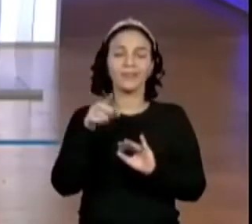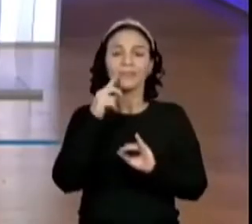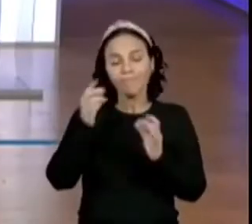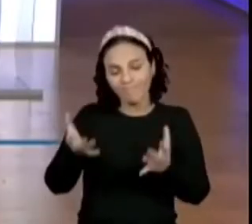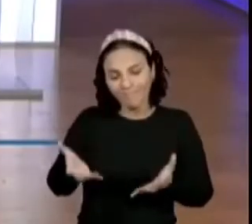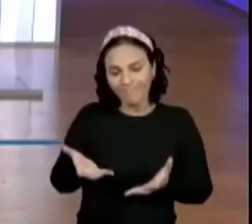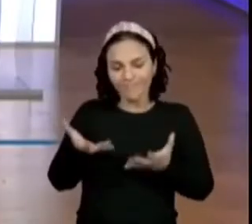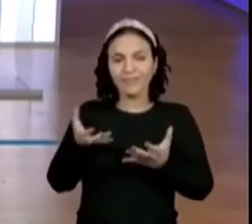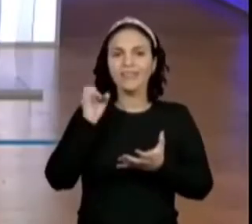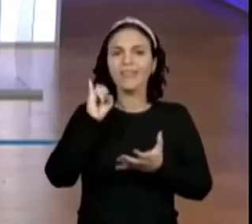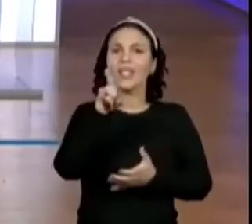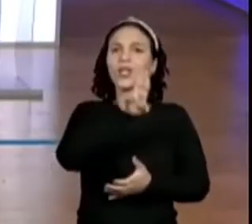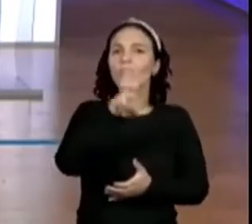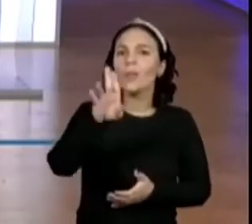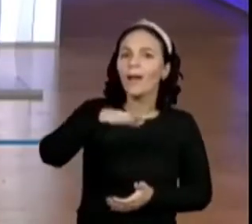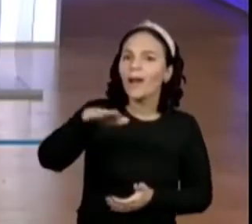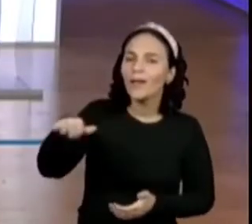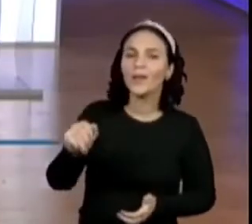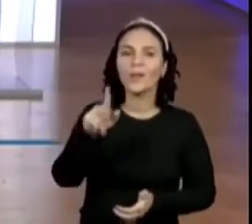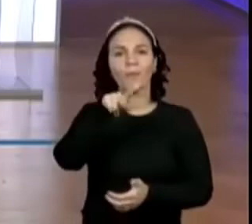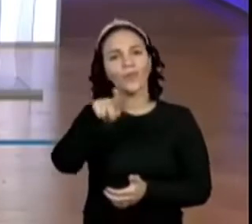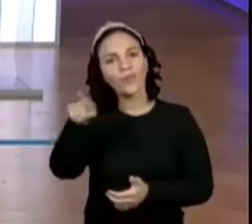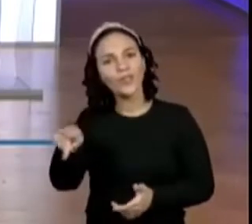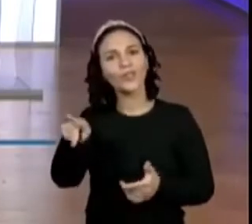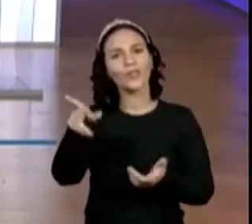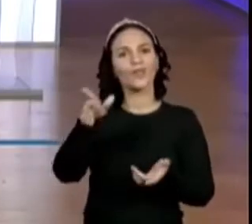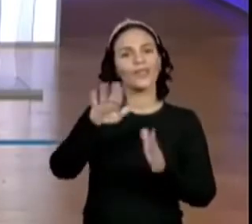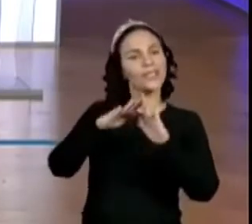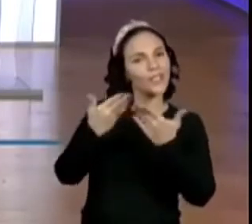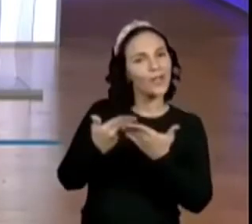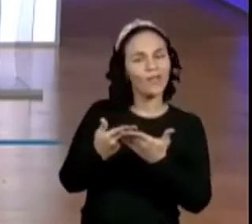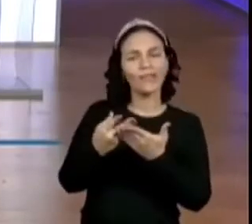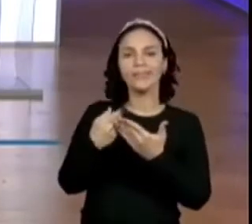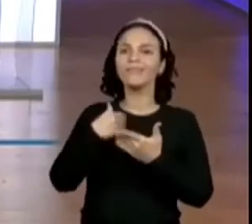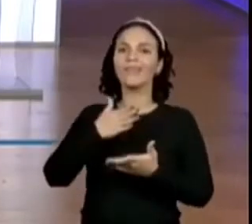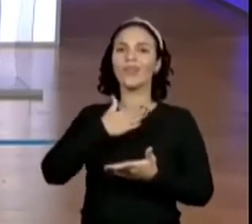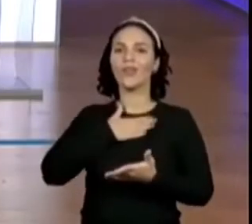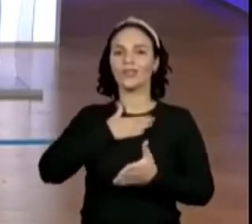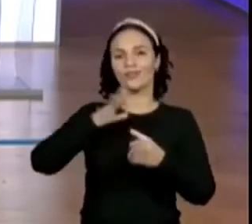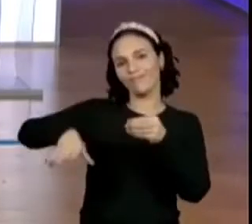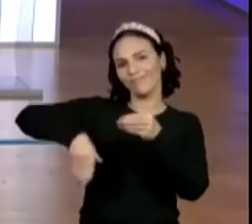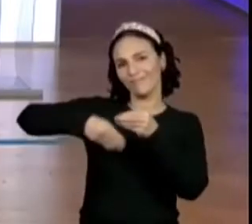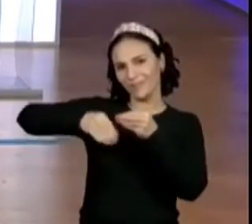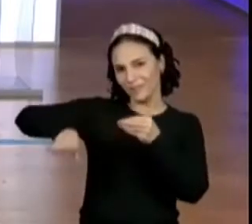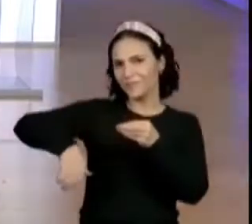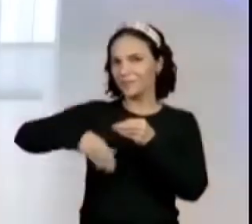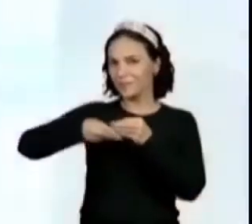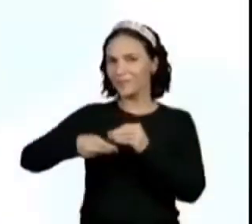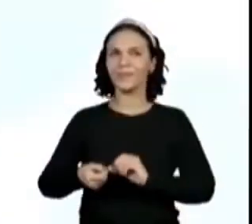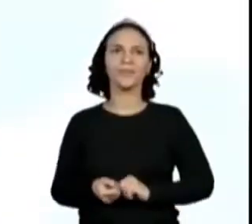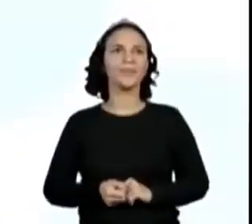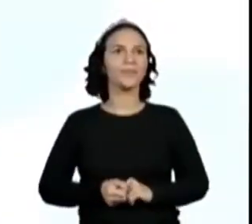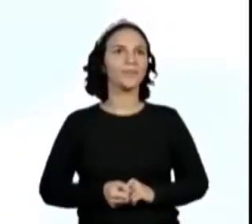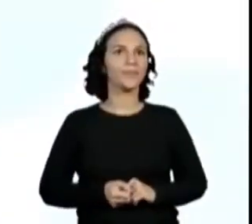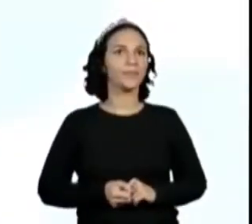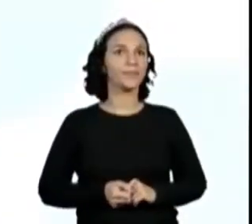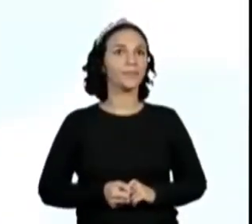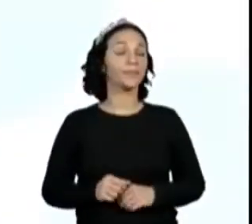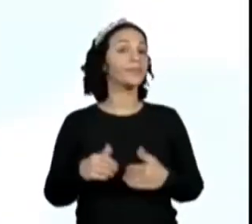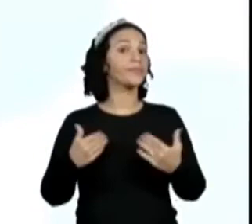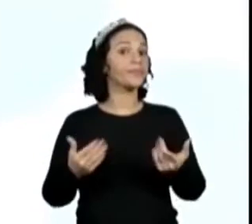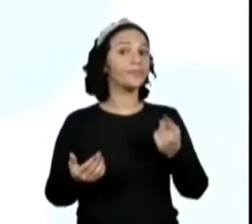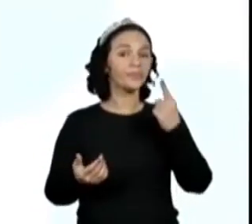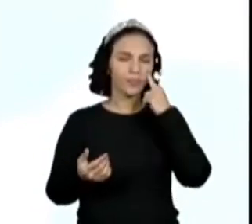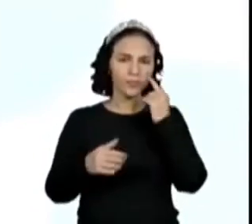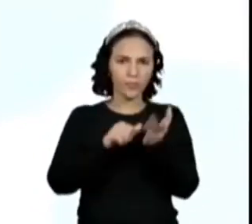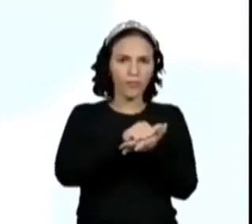quando a gente pega o nome do aluno, do professor, da escola. Gosto de pôr esses detalhes. Olha só. Então, na primeira